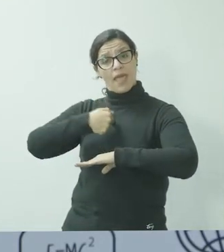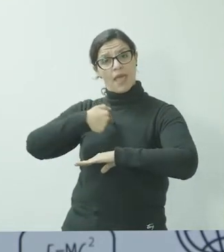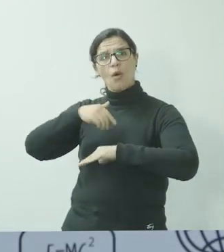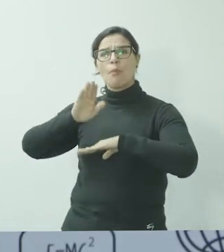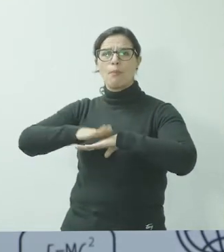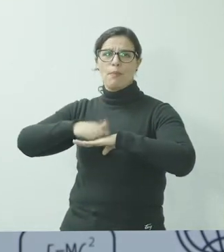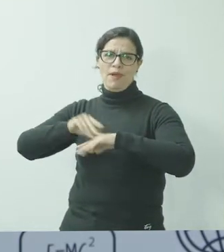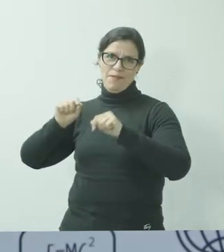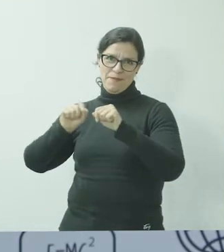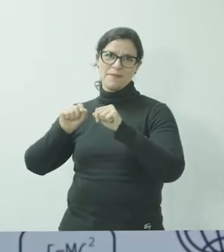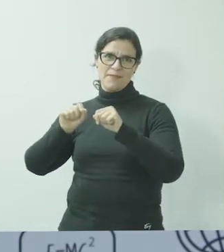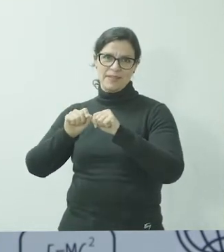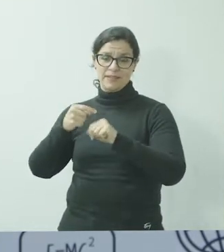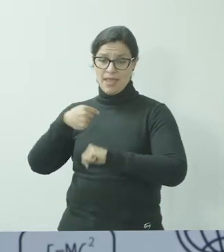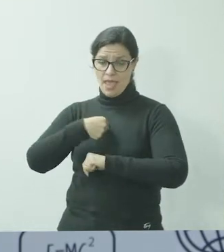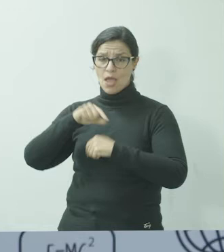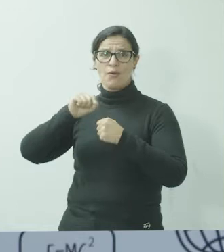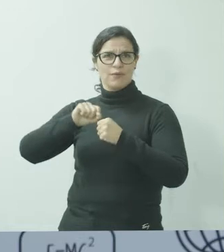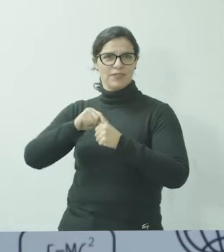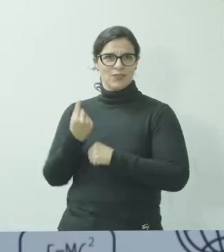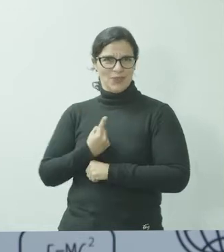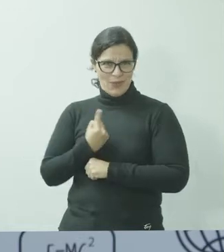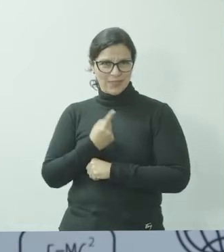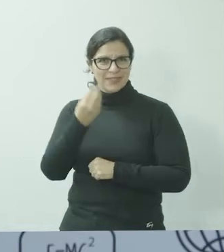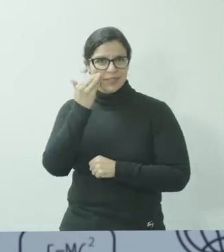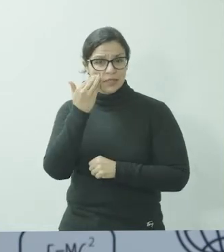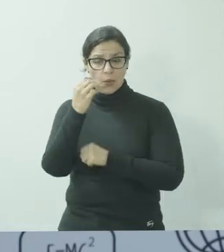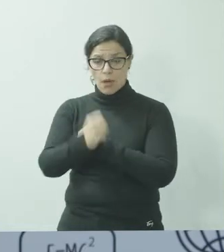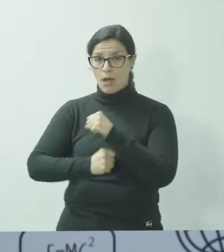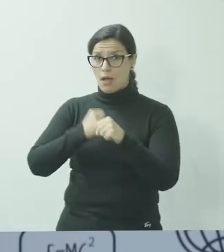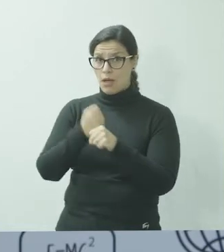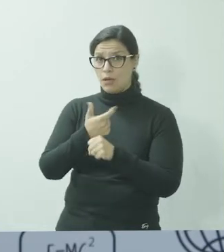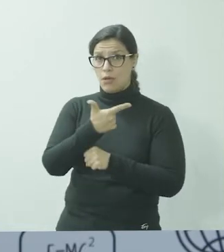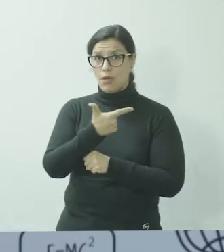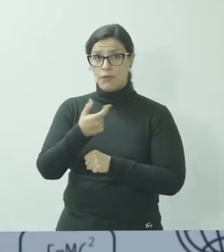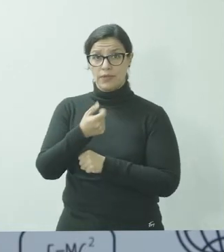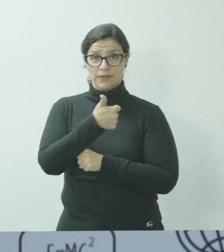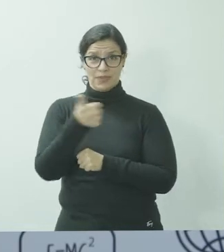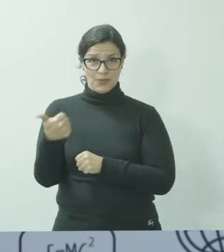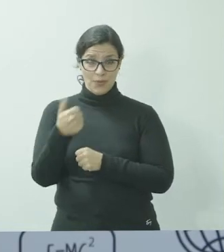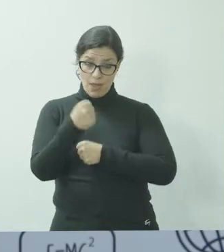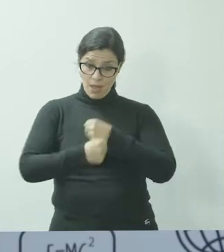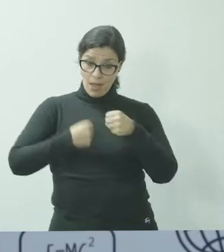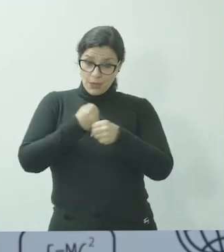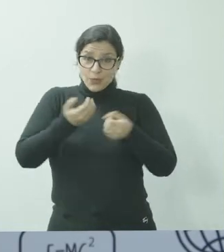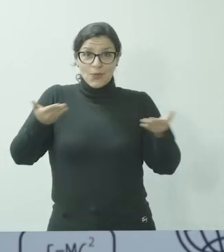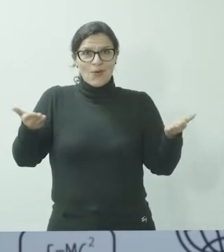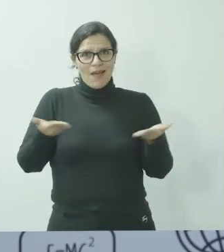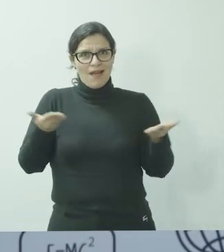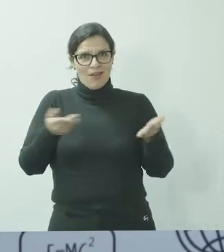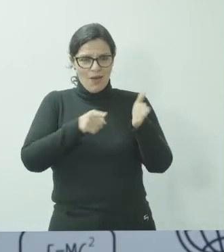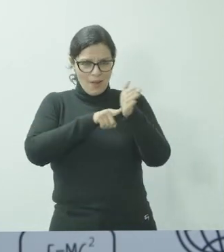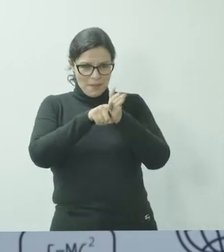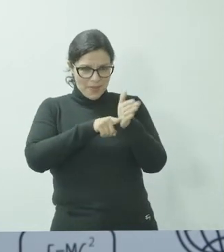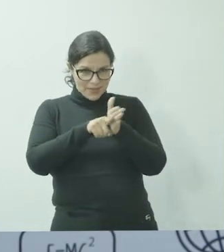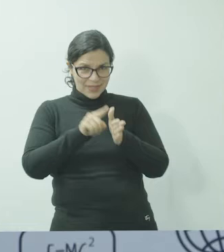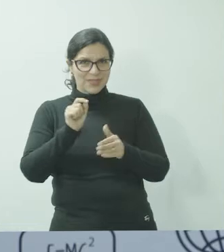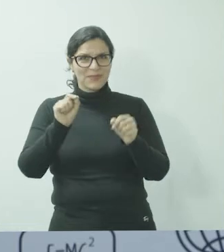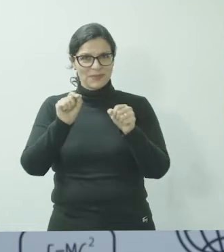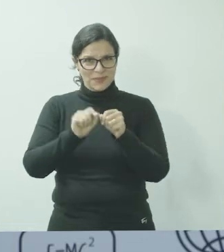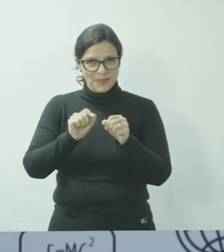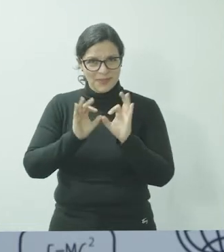pela própria autora ou seja foi feito por mim e o ano de 2021 que foi foi o ano Realizado